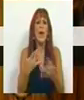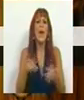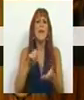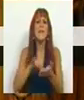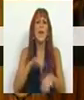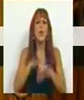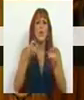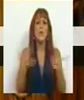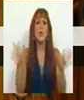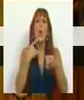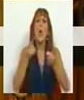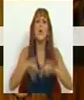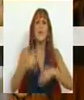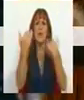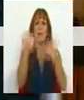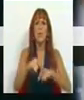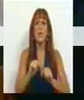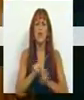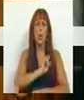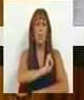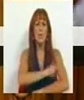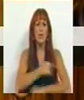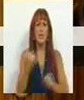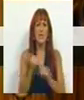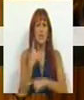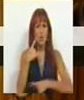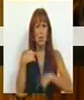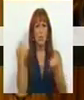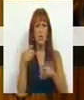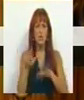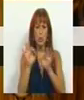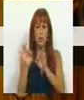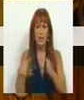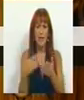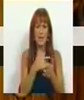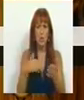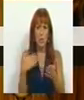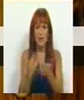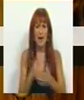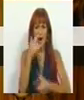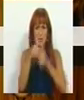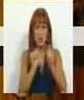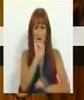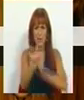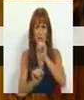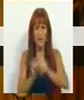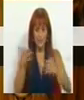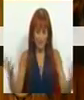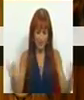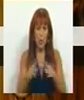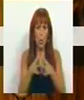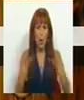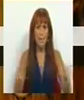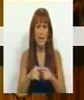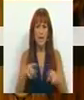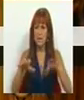centro hospitalar ficou mais uma vez limitado nas suas competências de serviço público de prestação de cuidados de saúde às suas populações. Ora, o